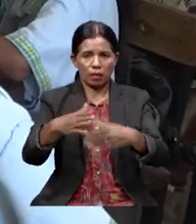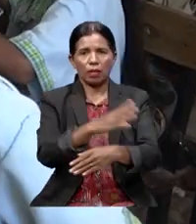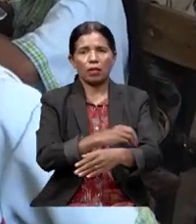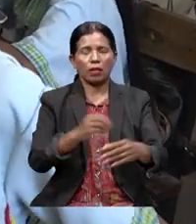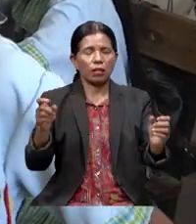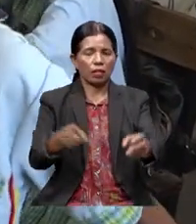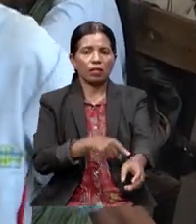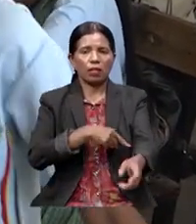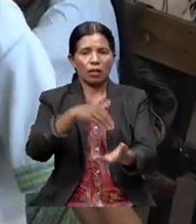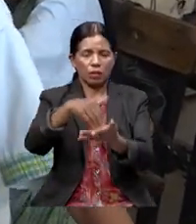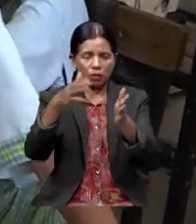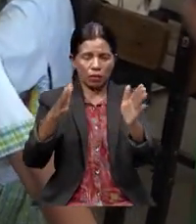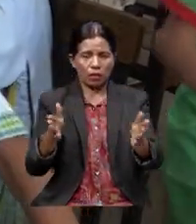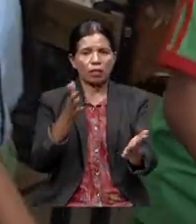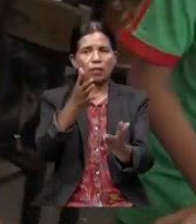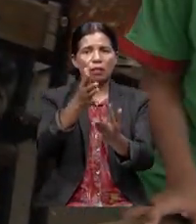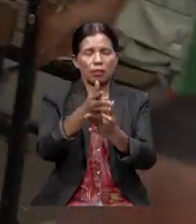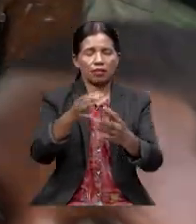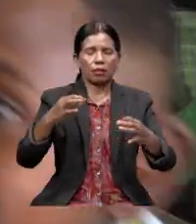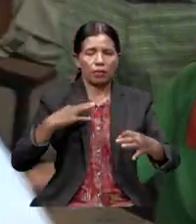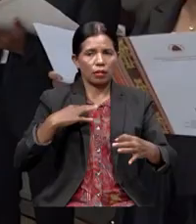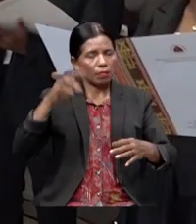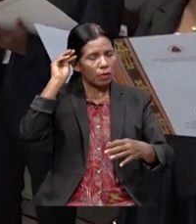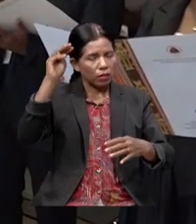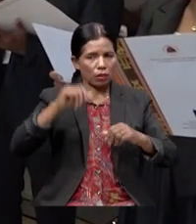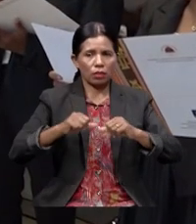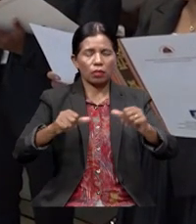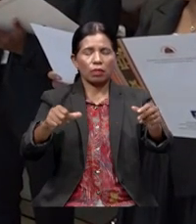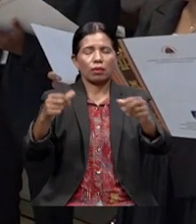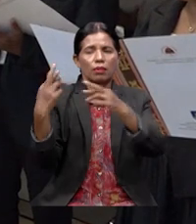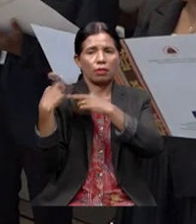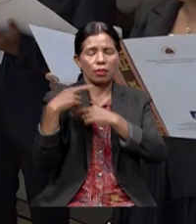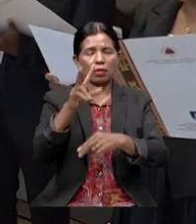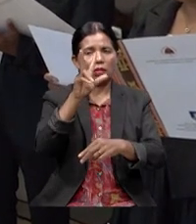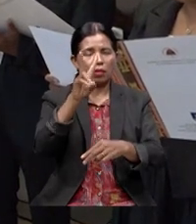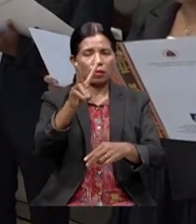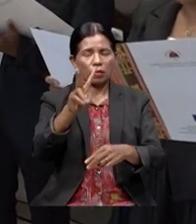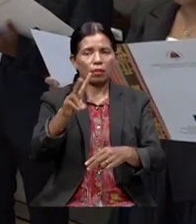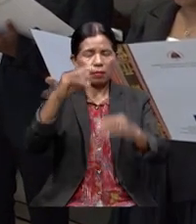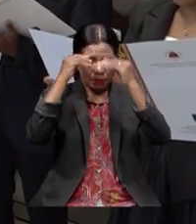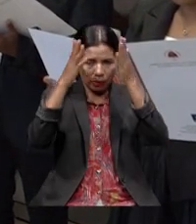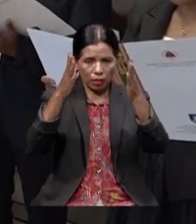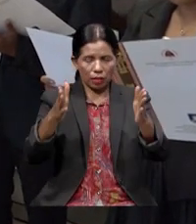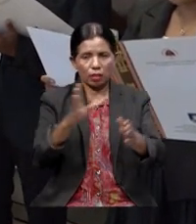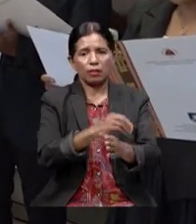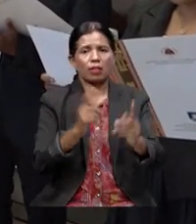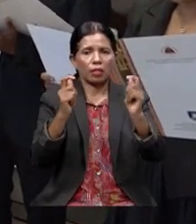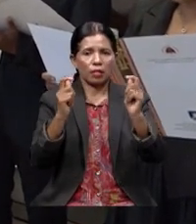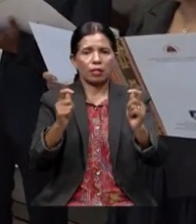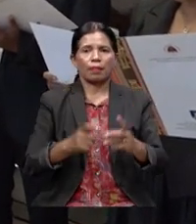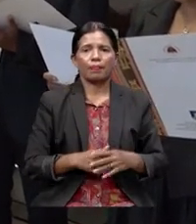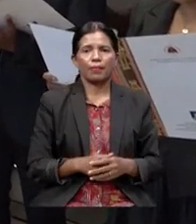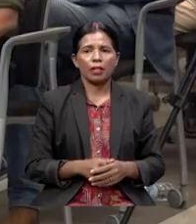la cleurtan estudante Sira tamaona ba feriado. Nebe Ministério continua fo posse fase da ruak ba Professor Sira Nebe passaona e ateste Bolsa